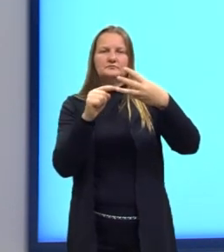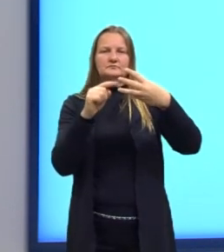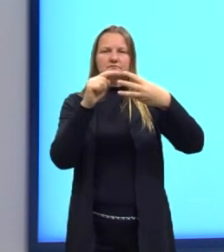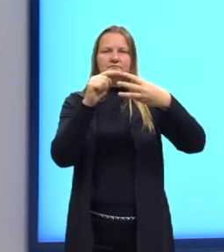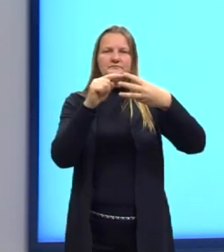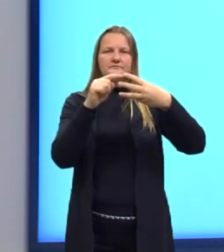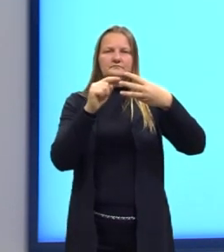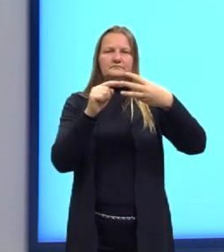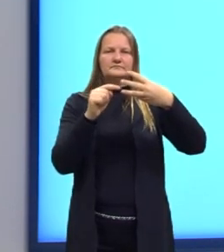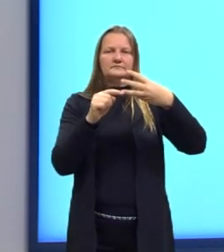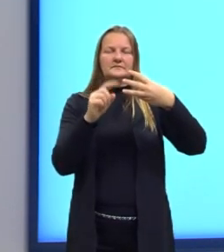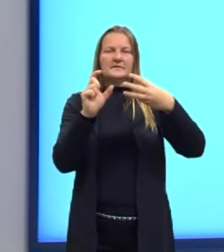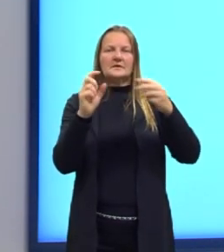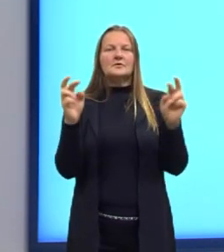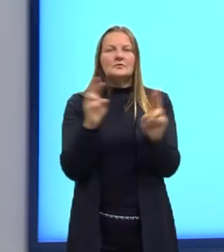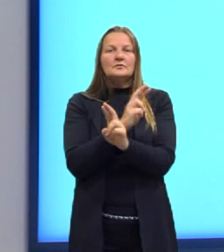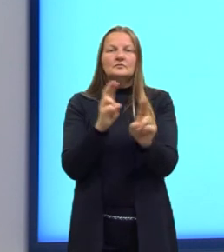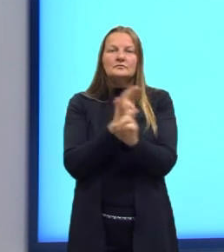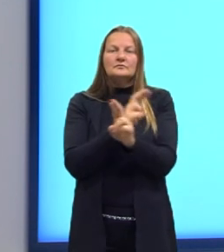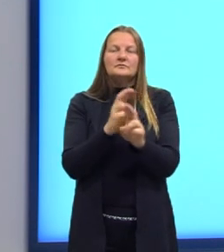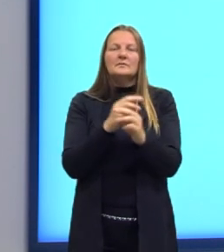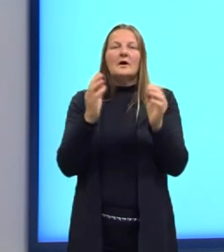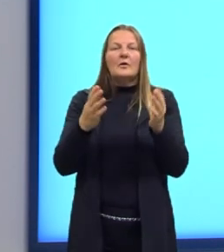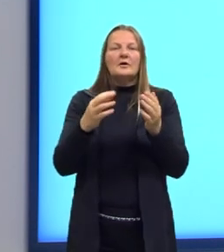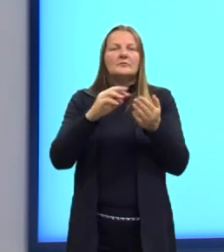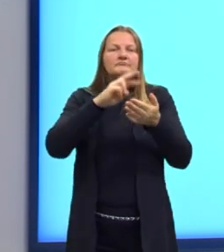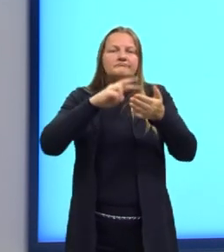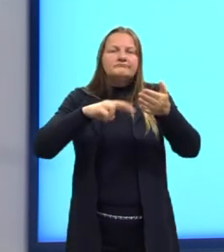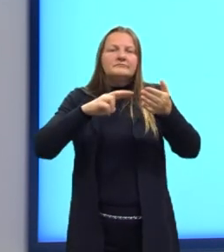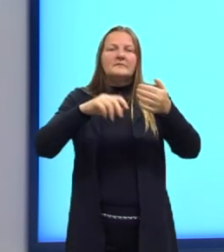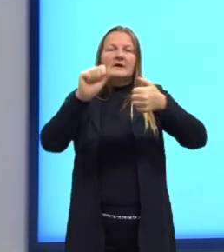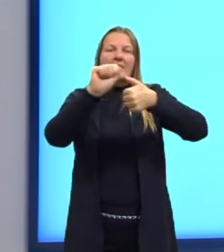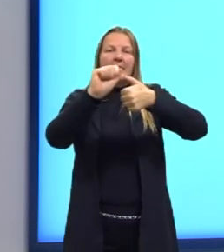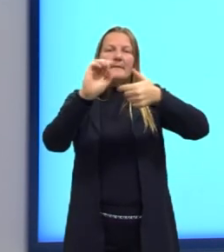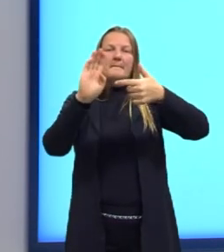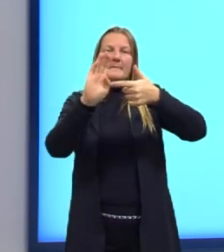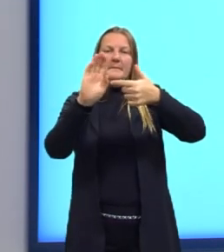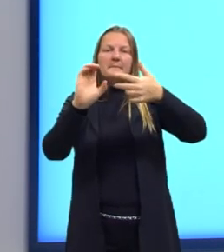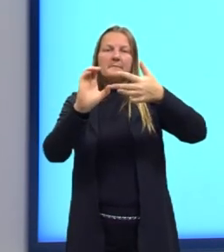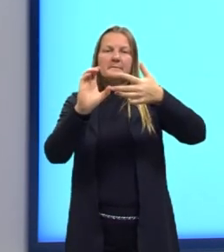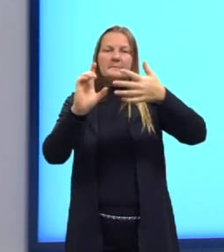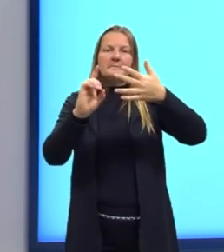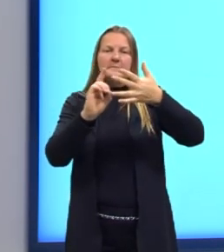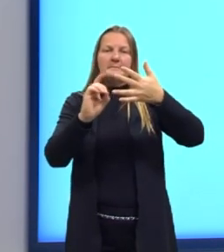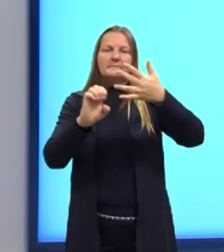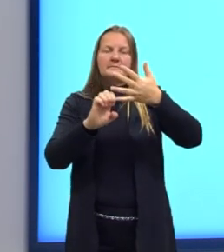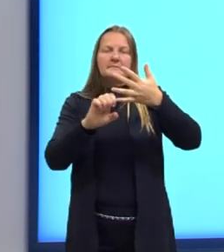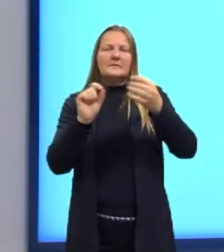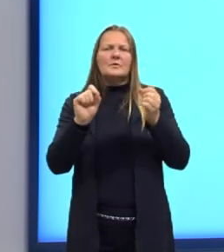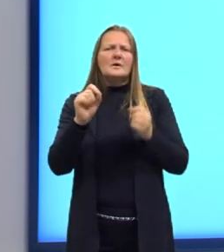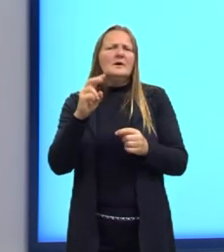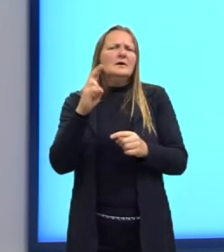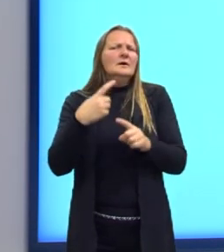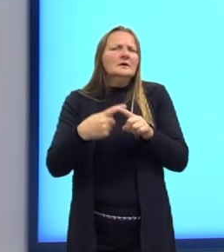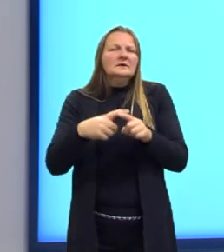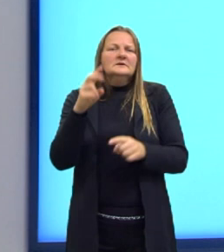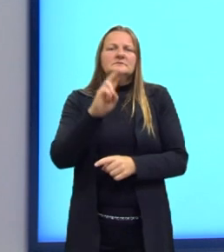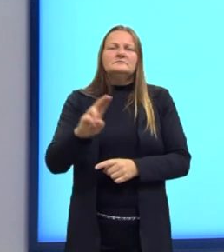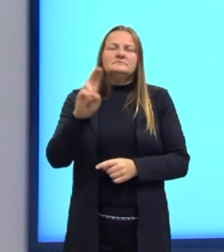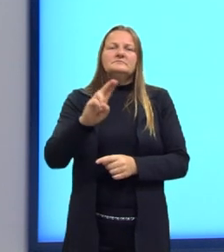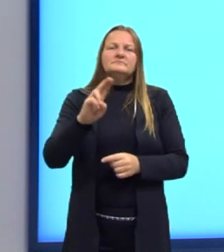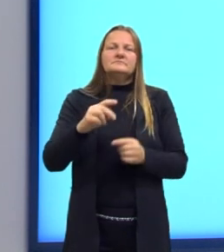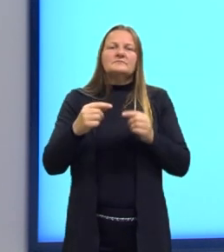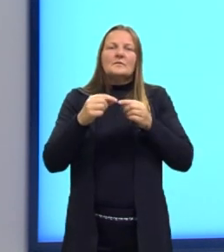relacionada essas três elementos e vamos agora então para as alternativas para ver aqui que ele está utilizando